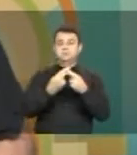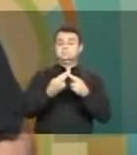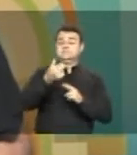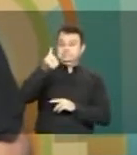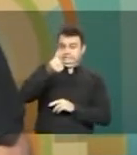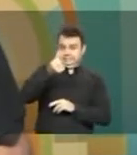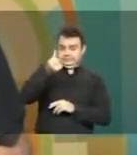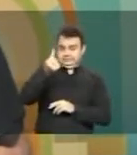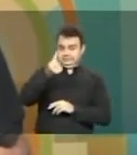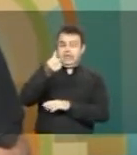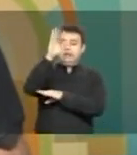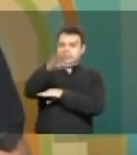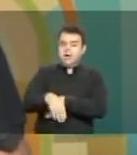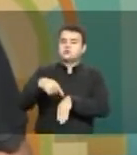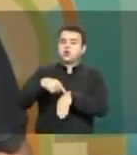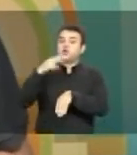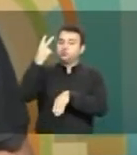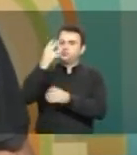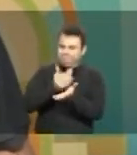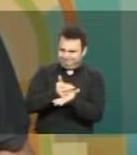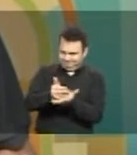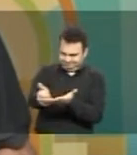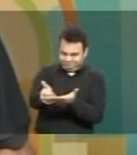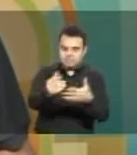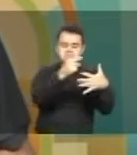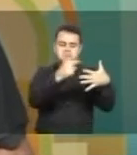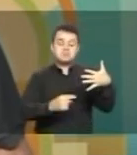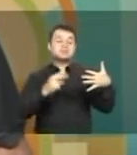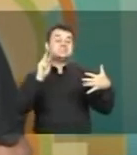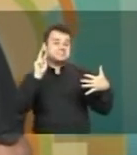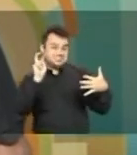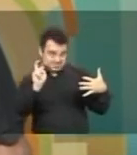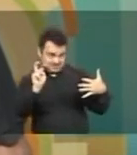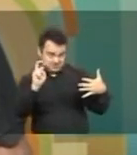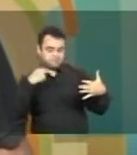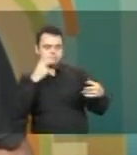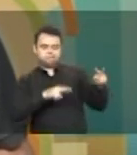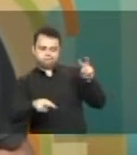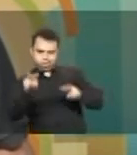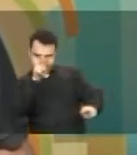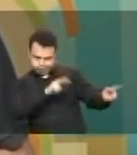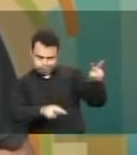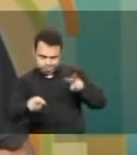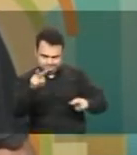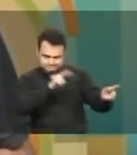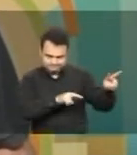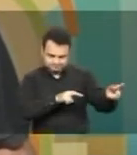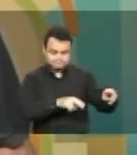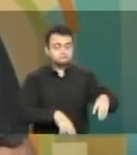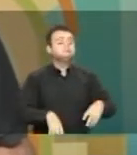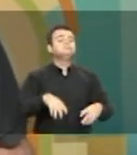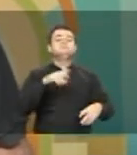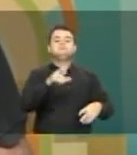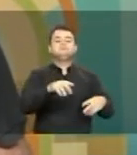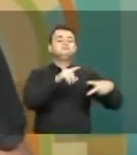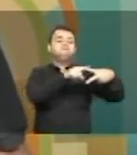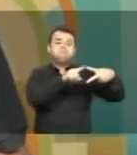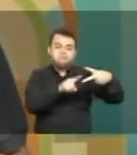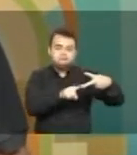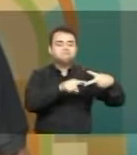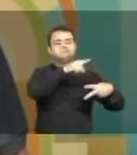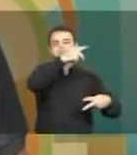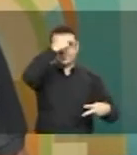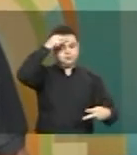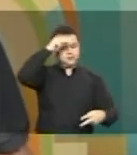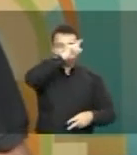da 6ª sessão que começa às 14 horas da tarde também para cinco itens os vereadores dão início aos trabalhos da tarde com análise